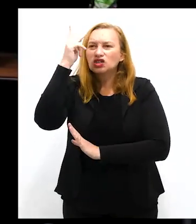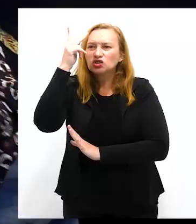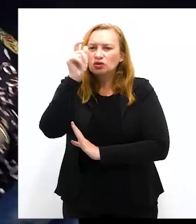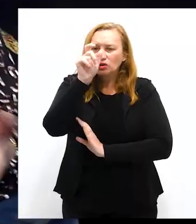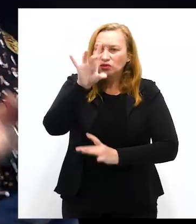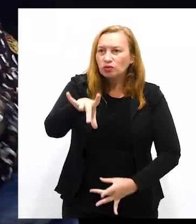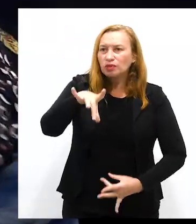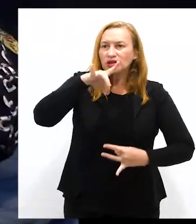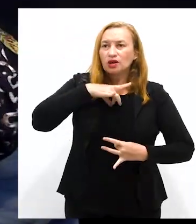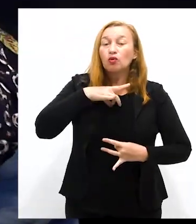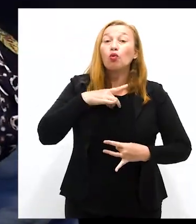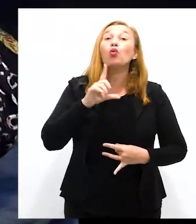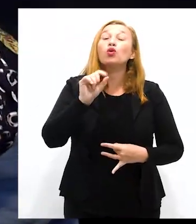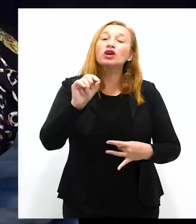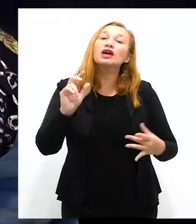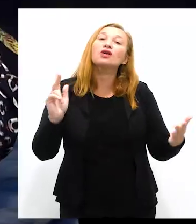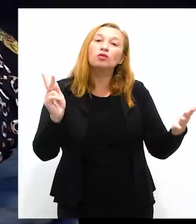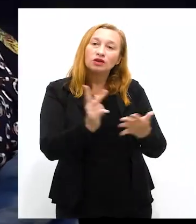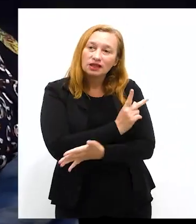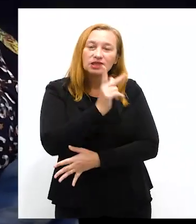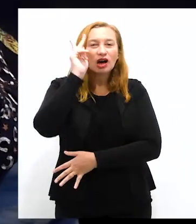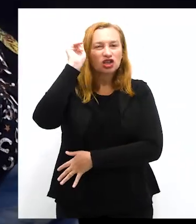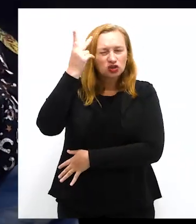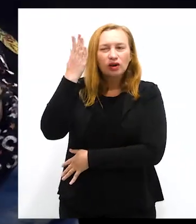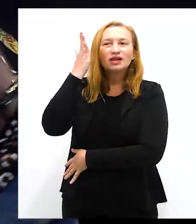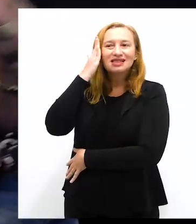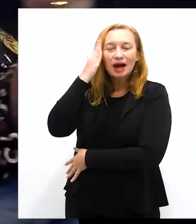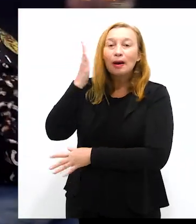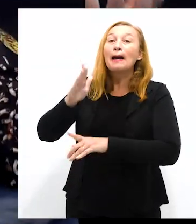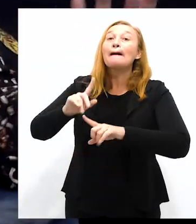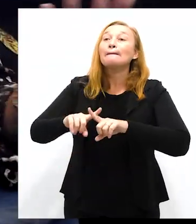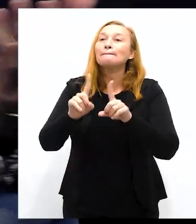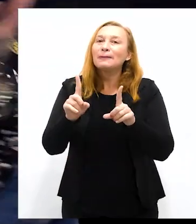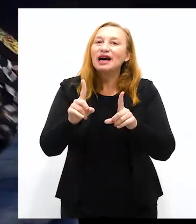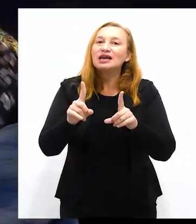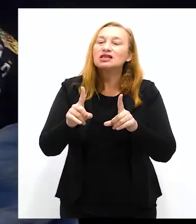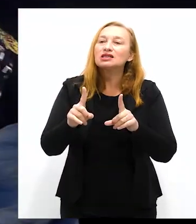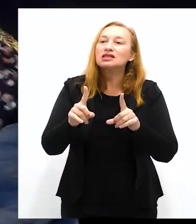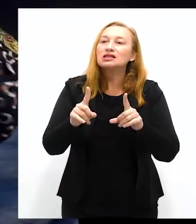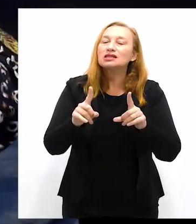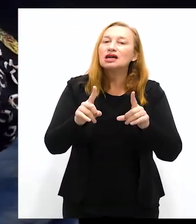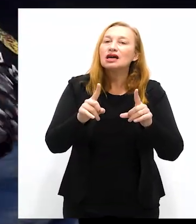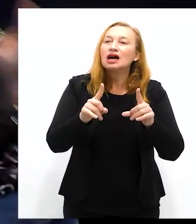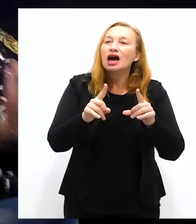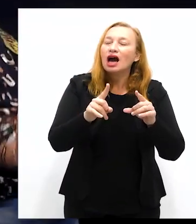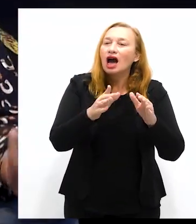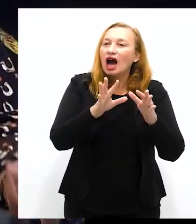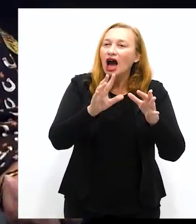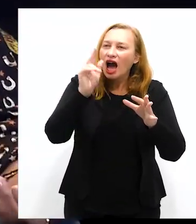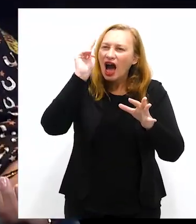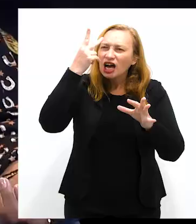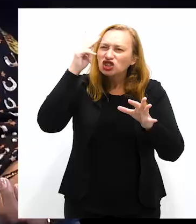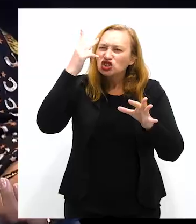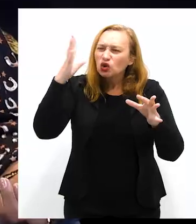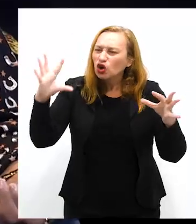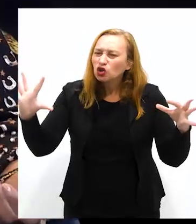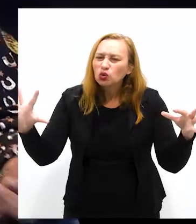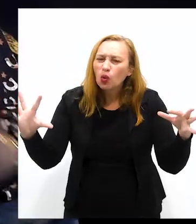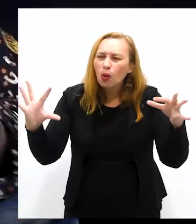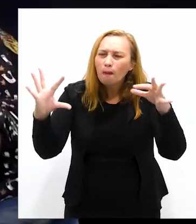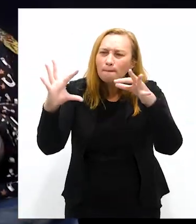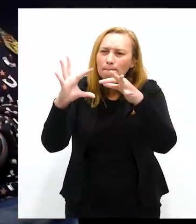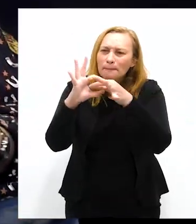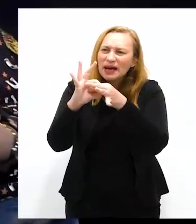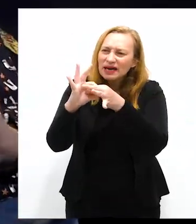do personagem. Porque o que aconteceu todo mundo já sabe. Agora, o desenrolar é que as pessoas não sabem.